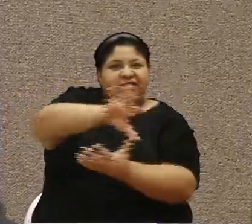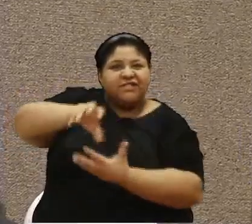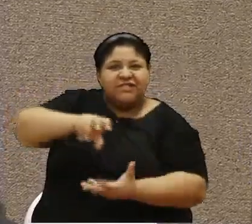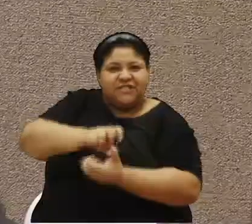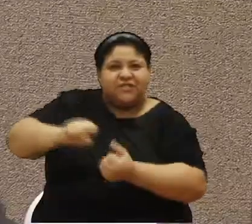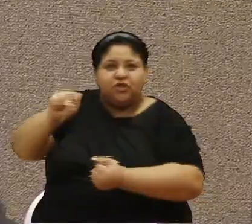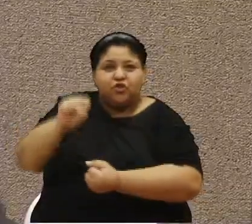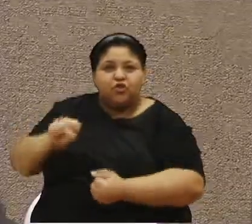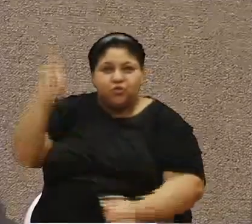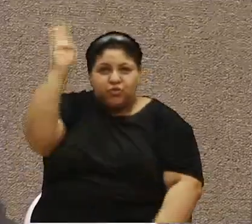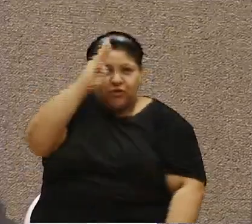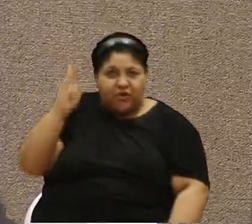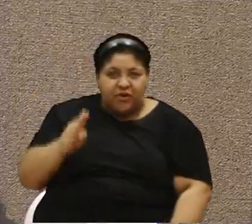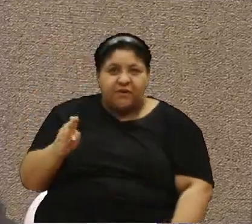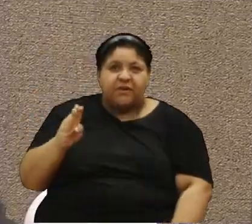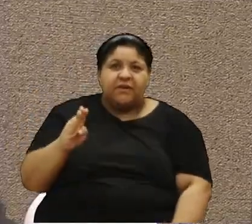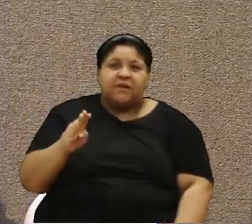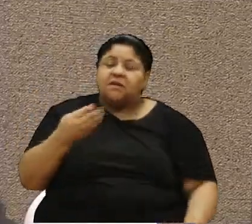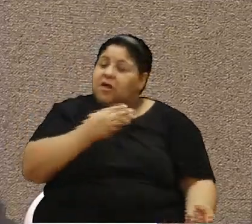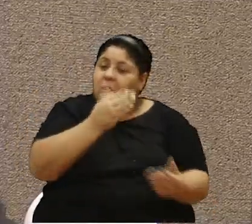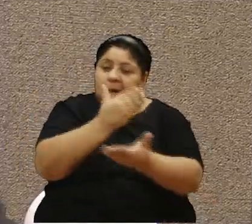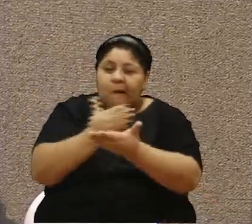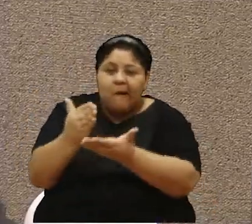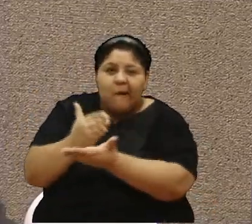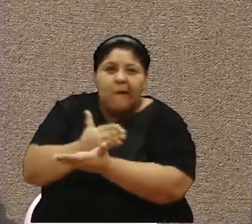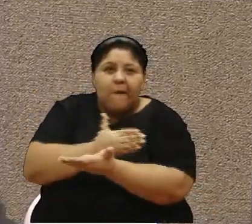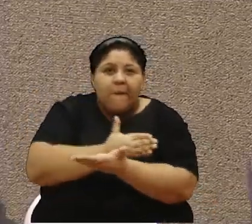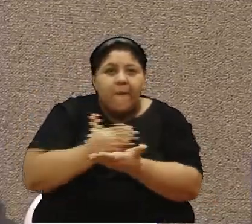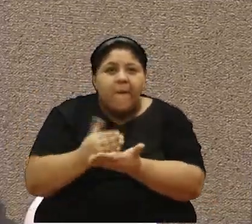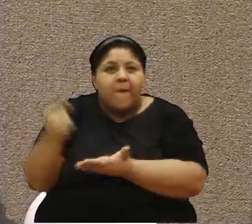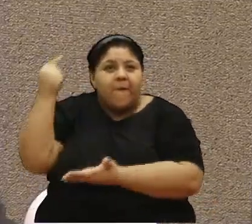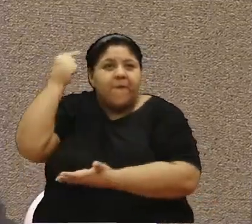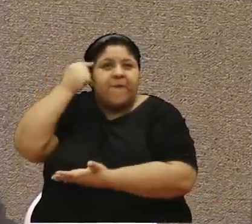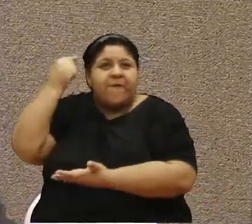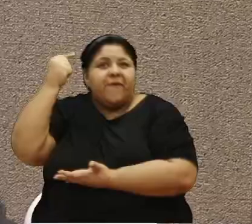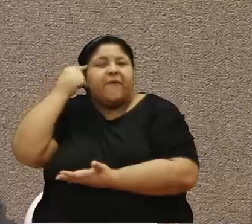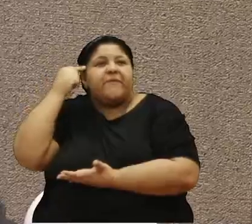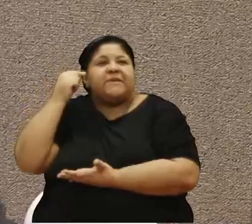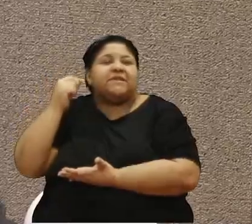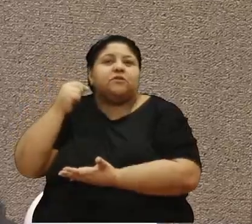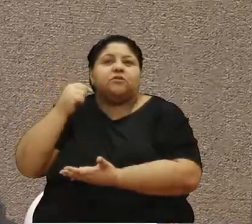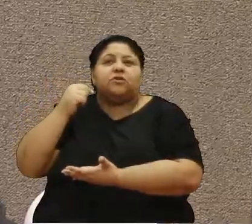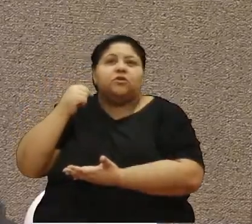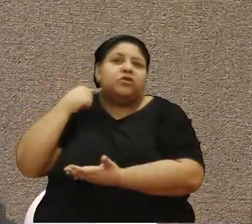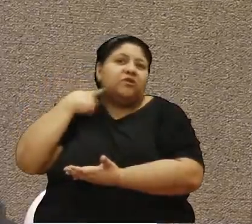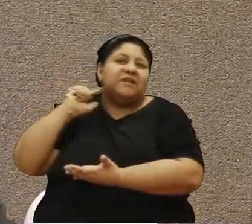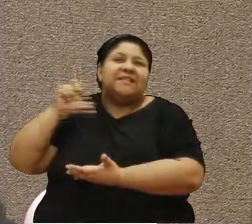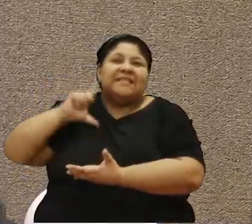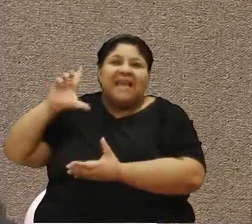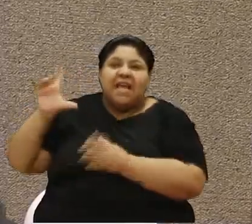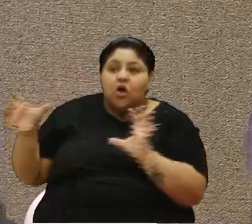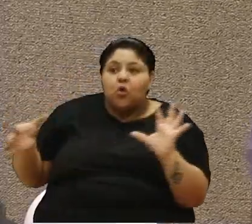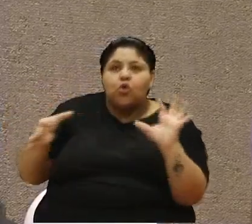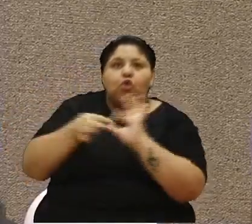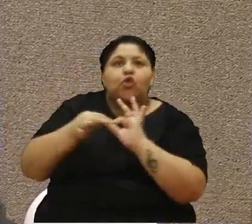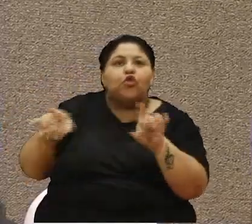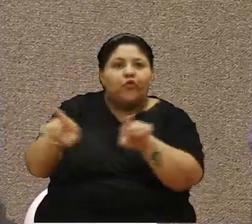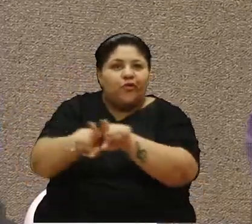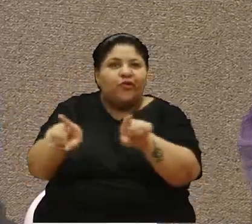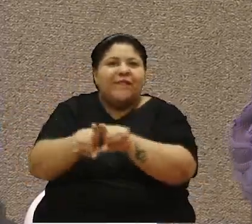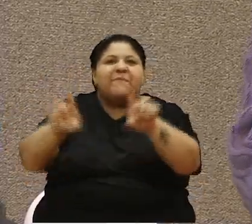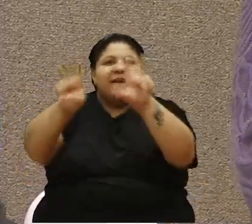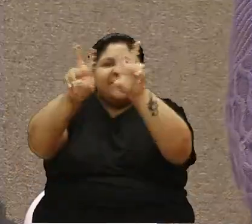sul do Brasil, e vi tantas iniciativas importantes pensando na questão dos resíduos a gente tem que se unir também a essa